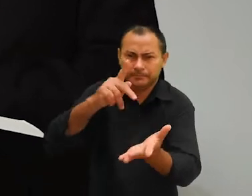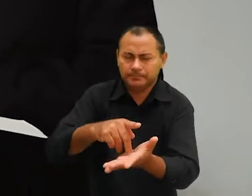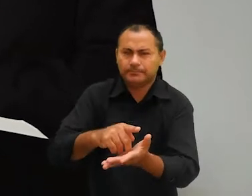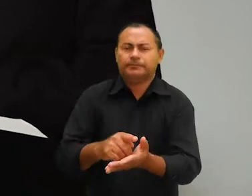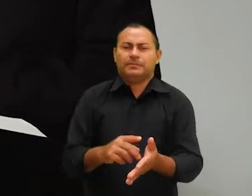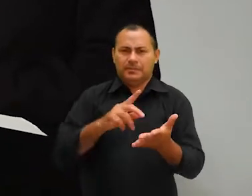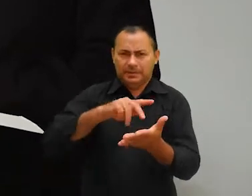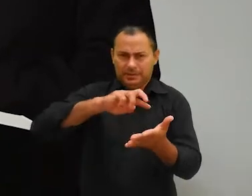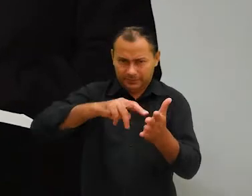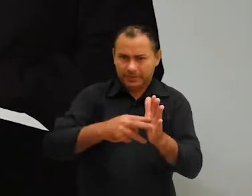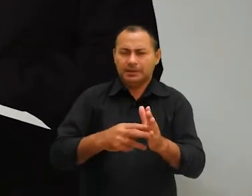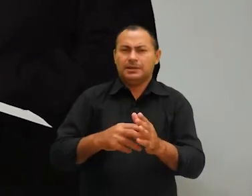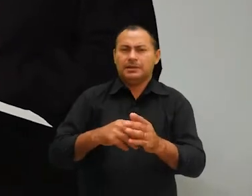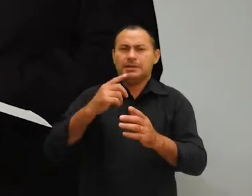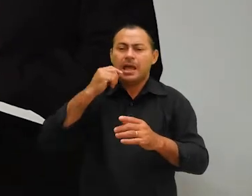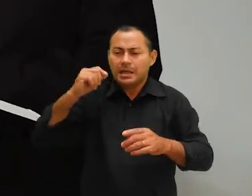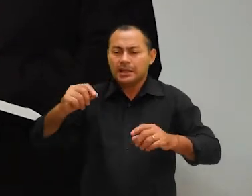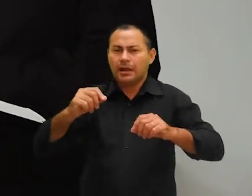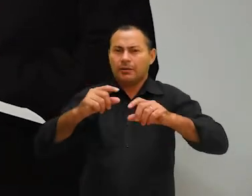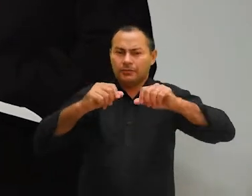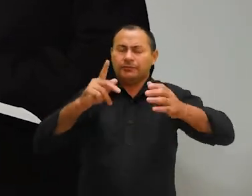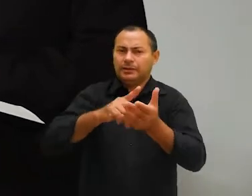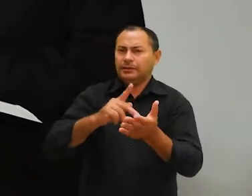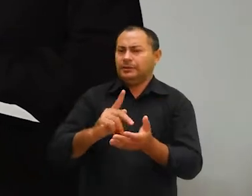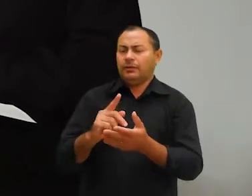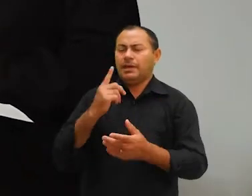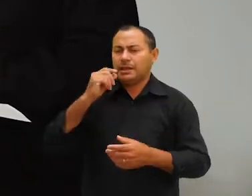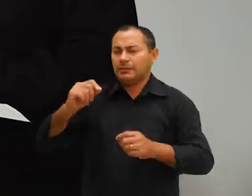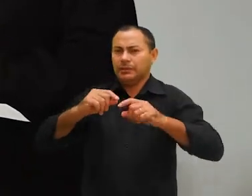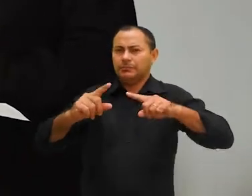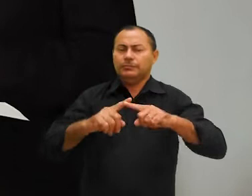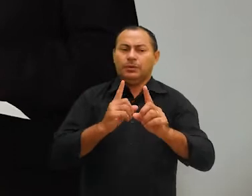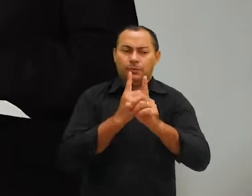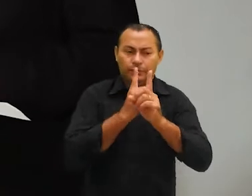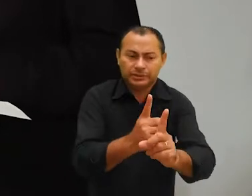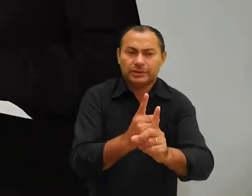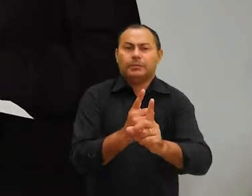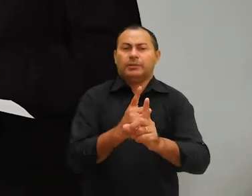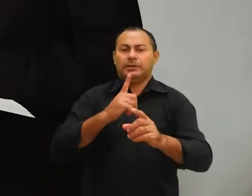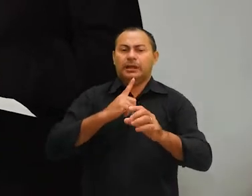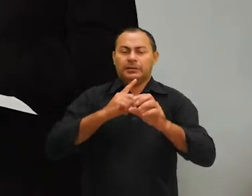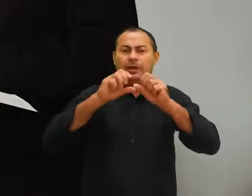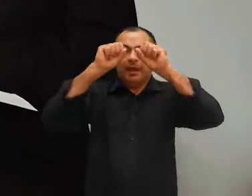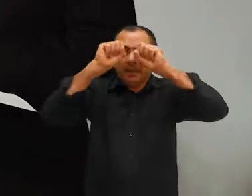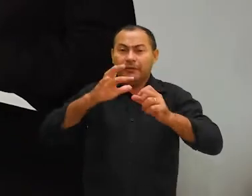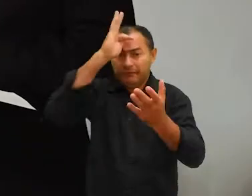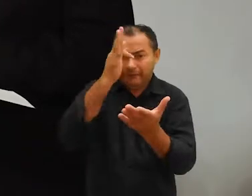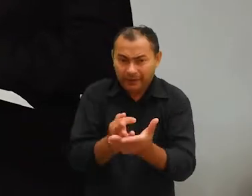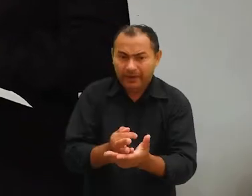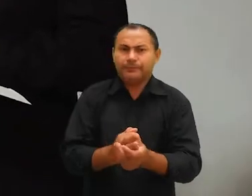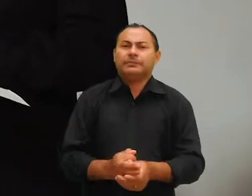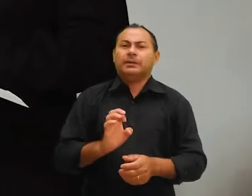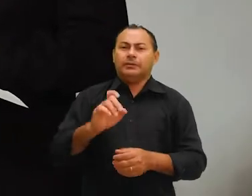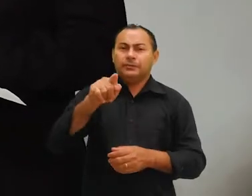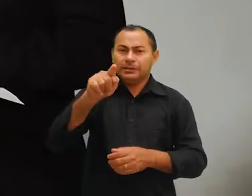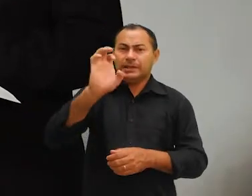verdadeiro quer dizer sal verdadeiro e não sal que não salga municípios salgado Então você